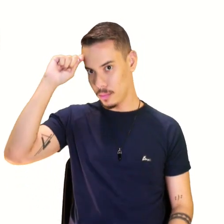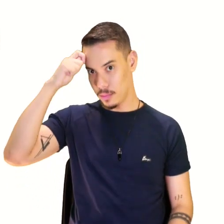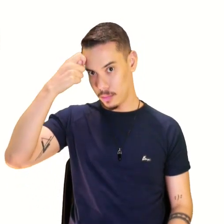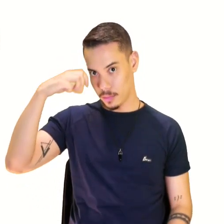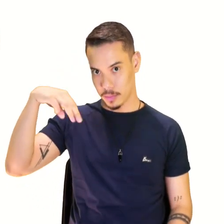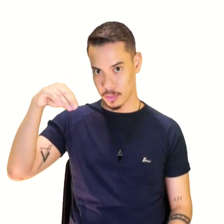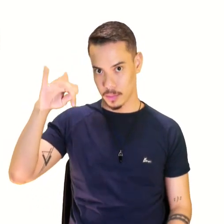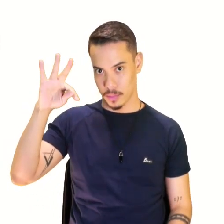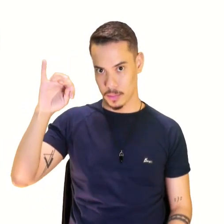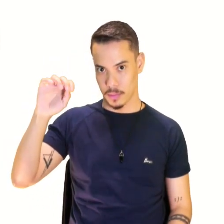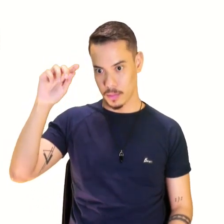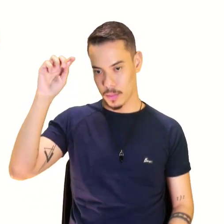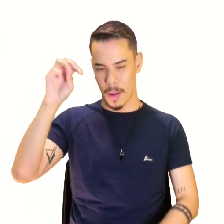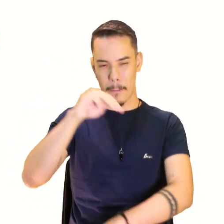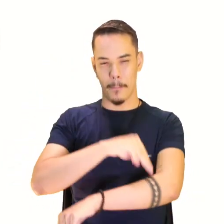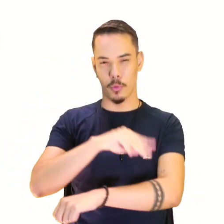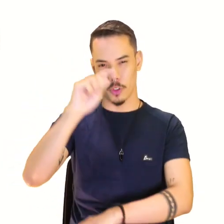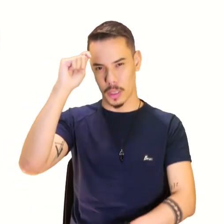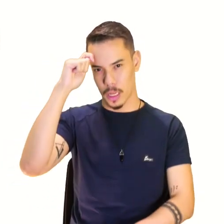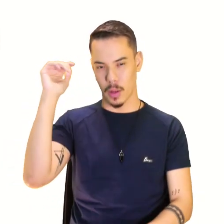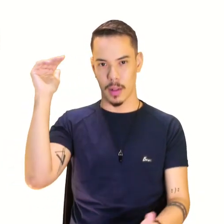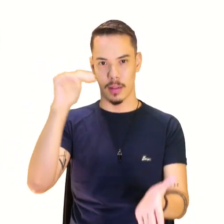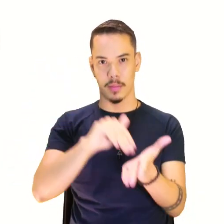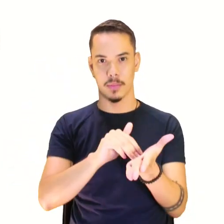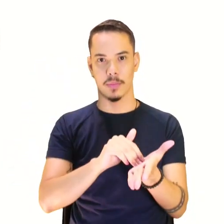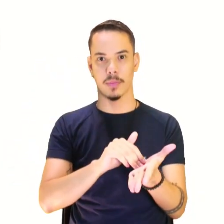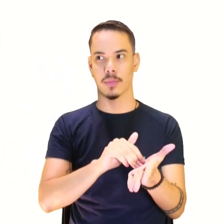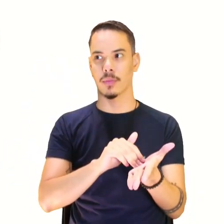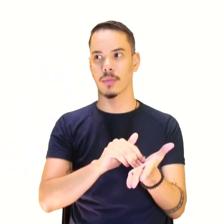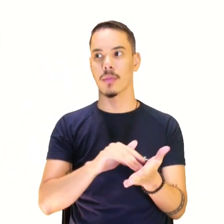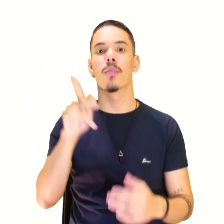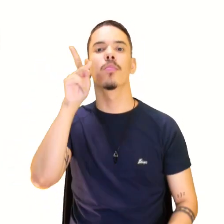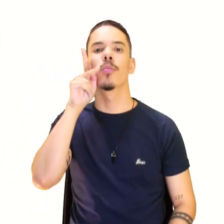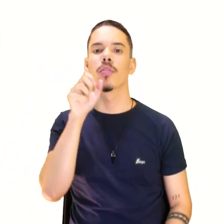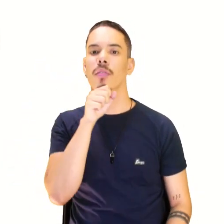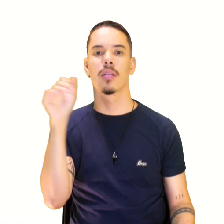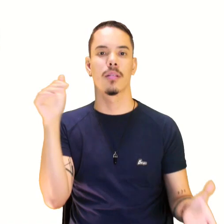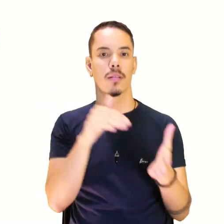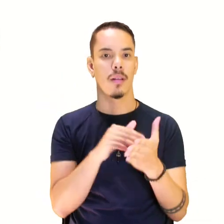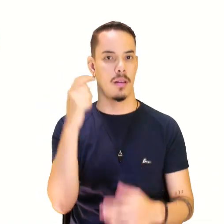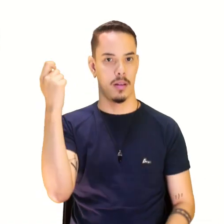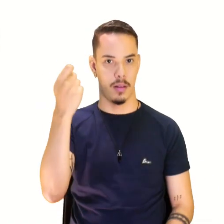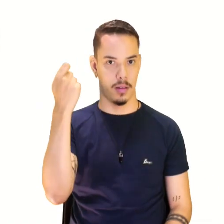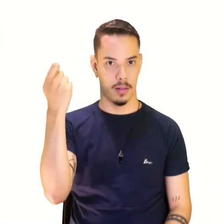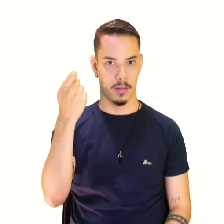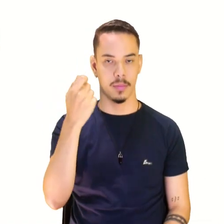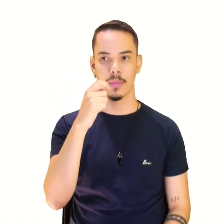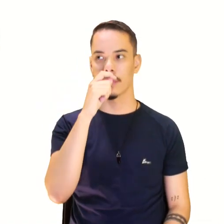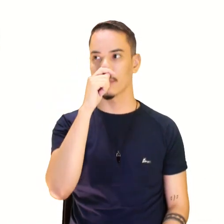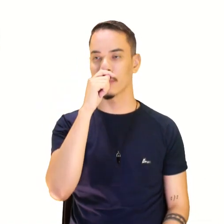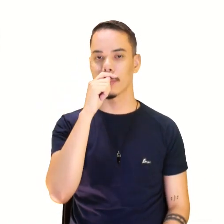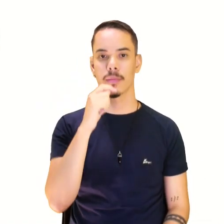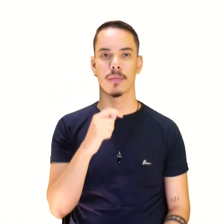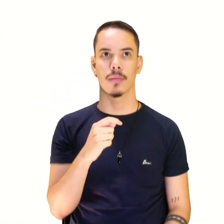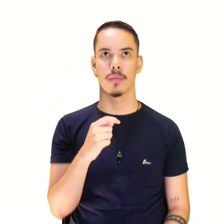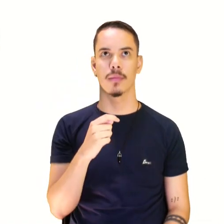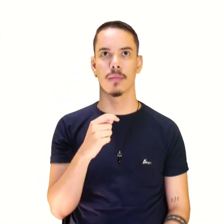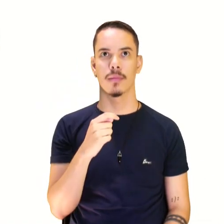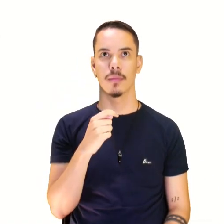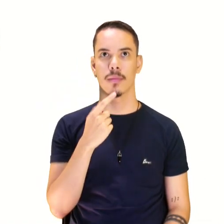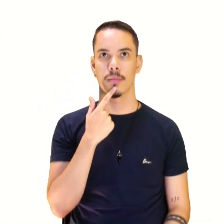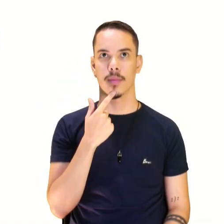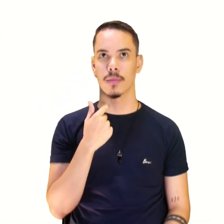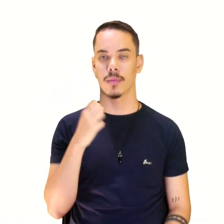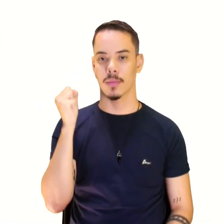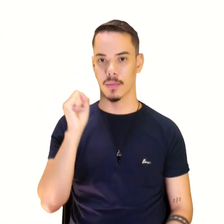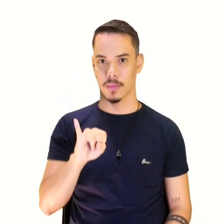Ariquemes. Perto? Tá, de Porto Velho para Ariquemes. Melhorou agora? Tá bom, melhorou agora. Então eu vou de Porto Velho para Ariquemes.